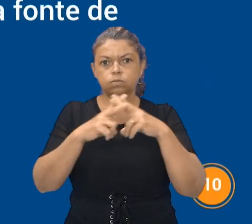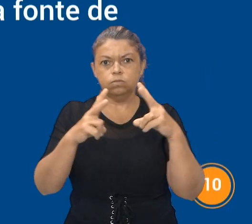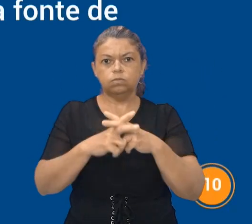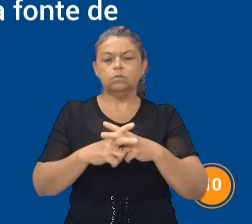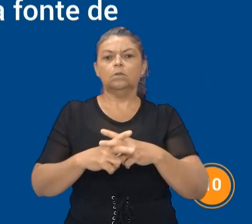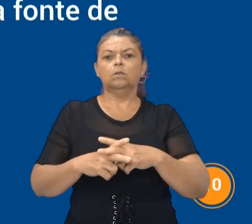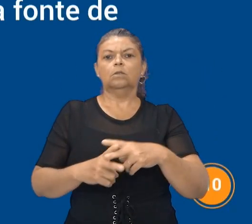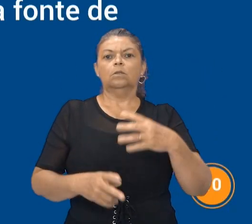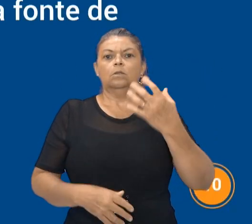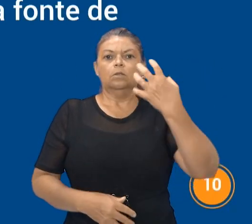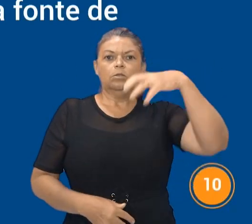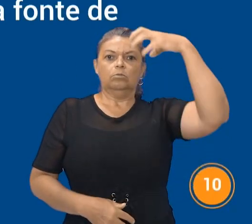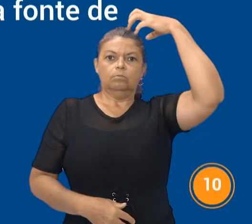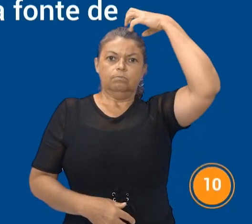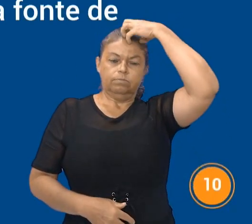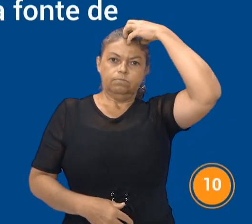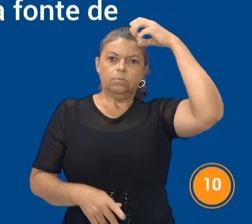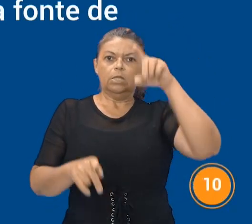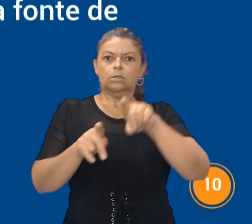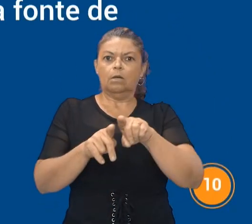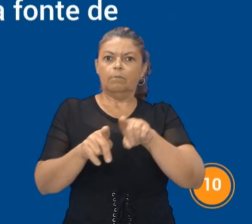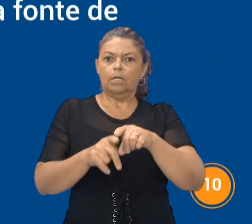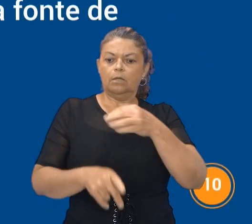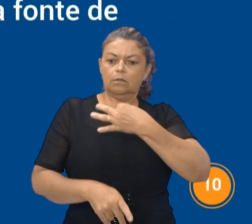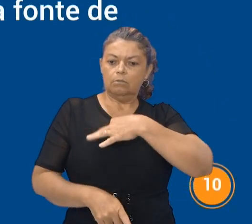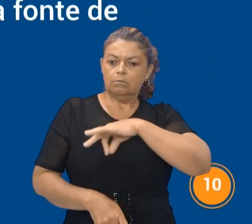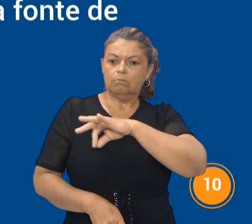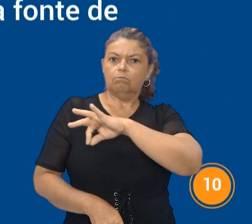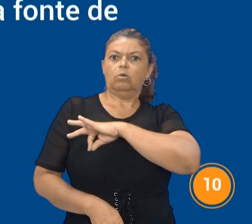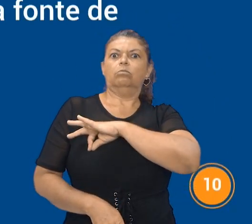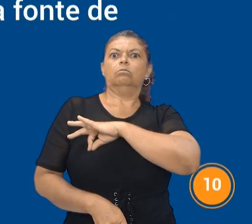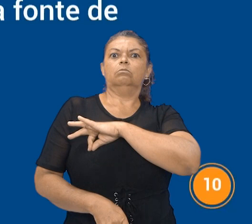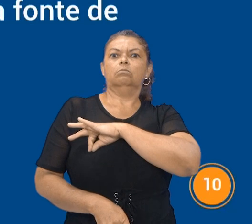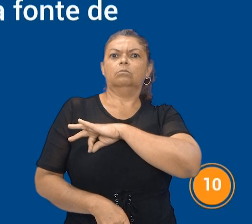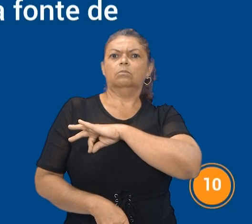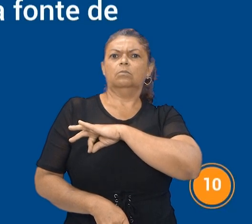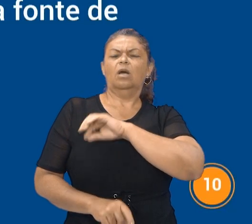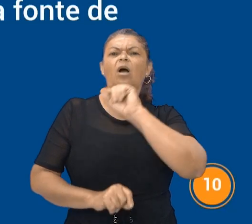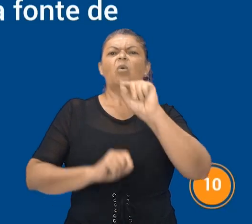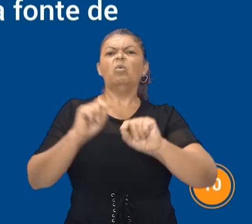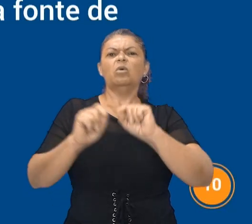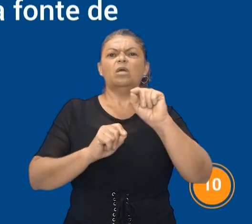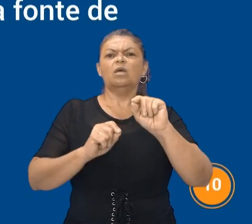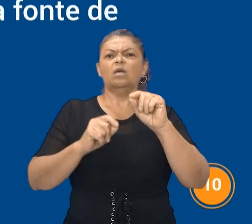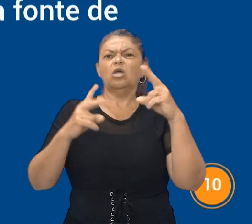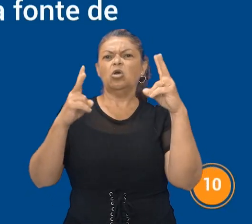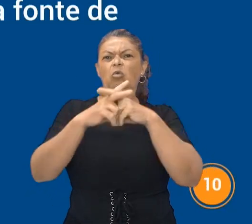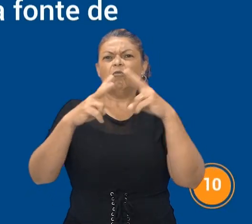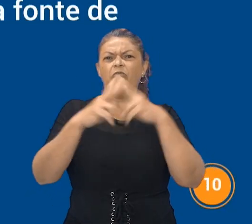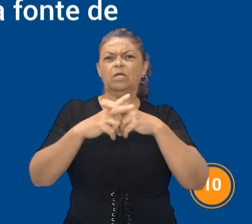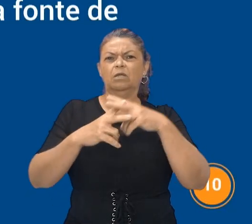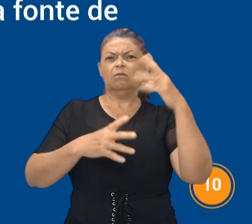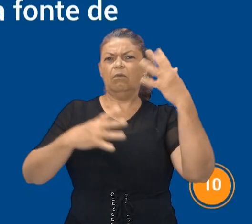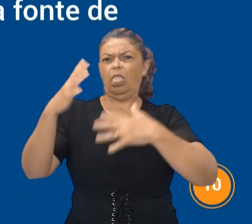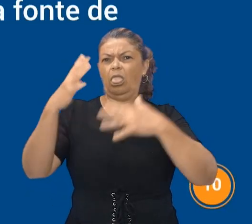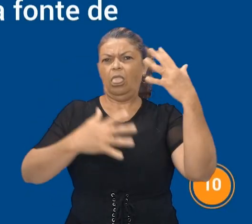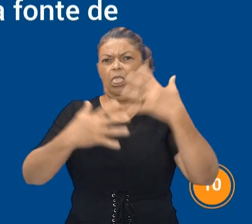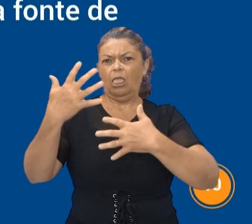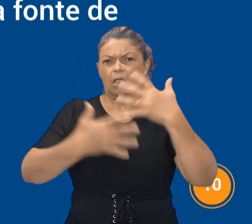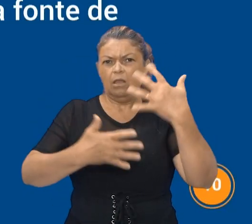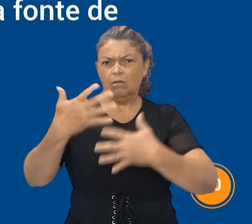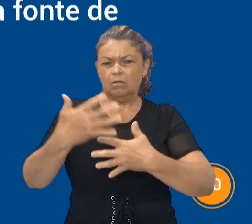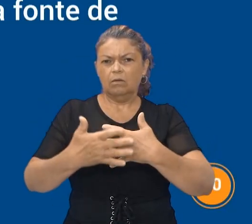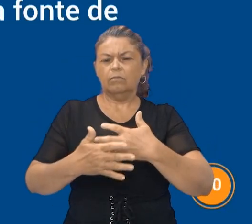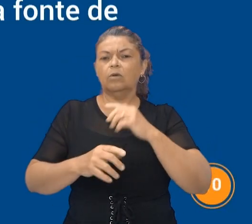e membros do próprio exército. Que conflito eram esses, professora? Vamos trabalhar um por um, tá bom? Esses conflitos